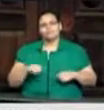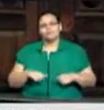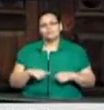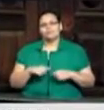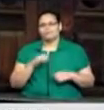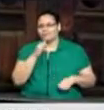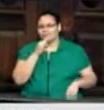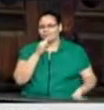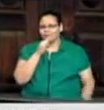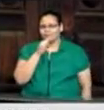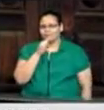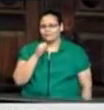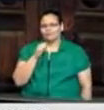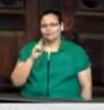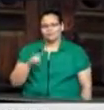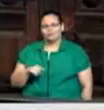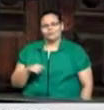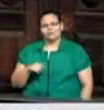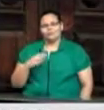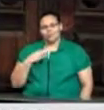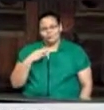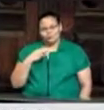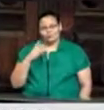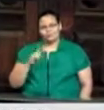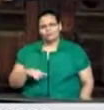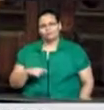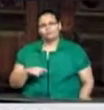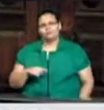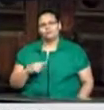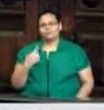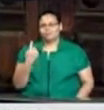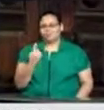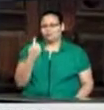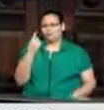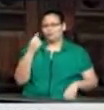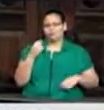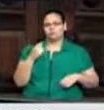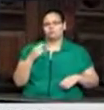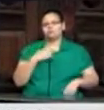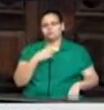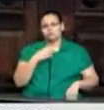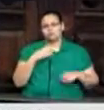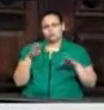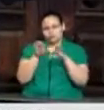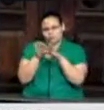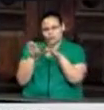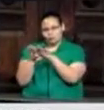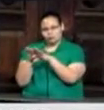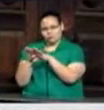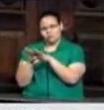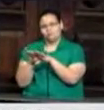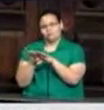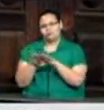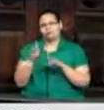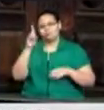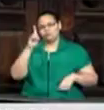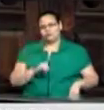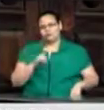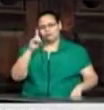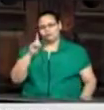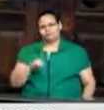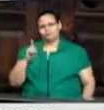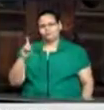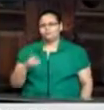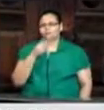sexo, uniformizado os uniformes de forma unissex, garantindo igualdade de direitos para que